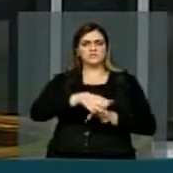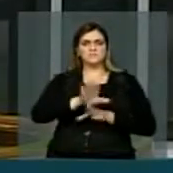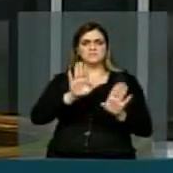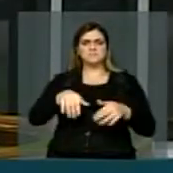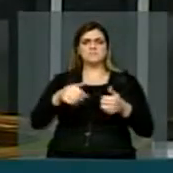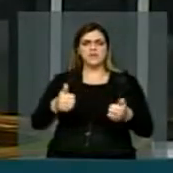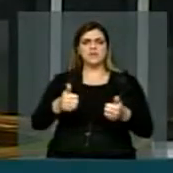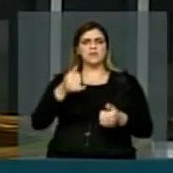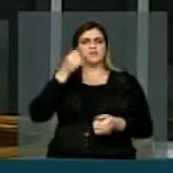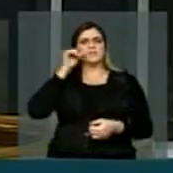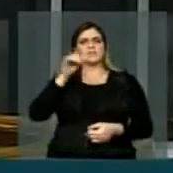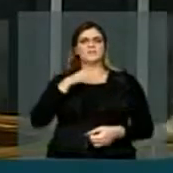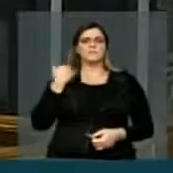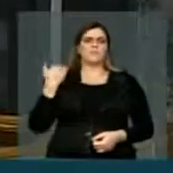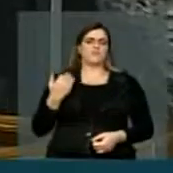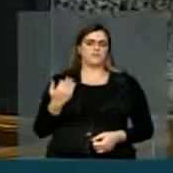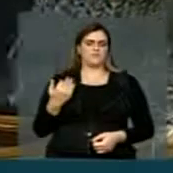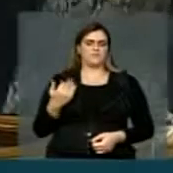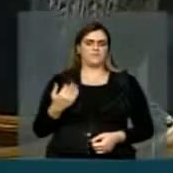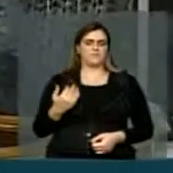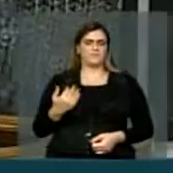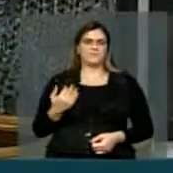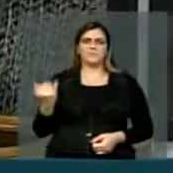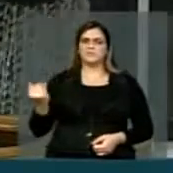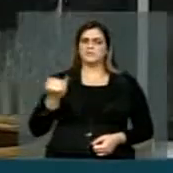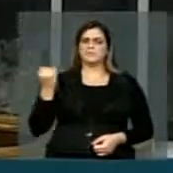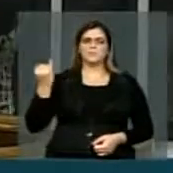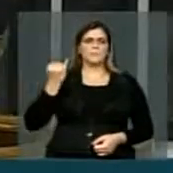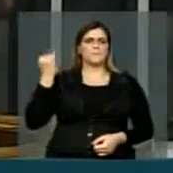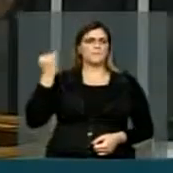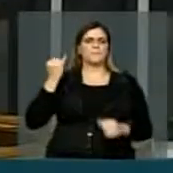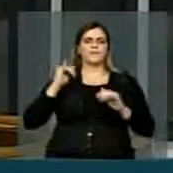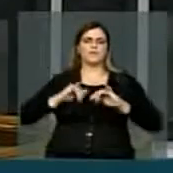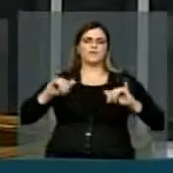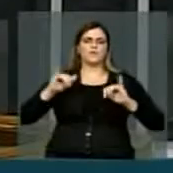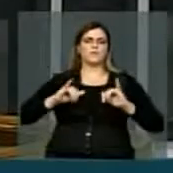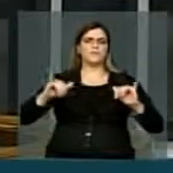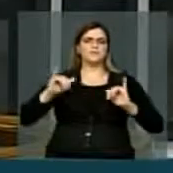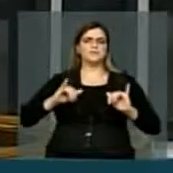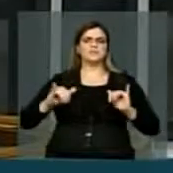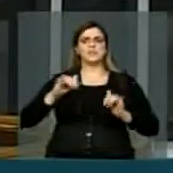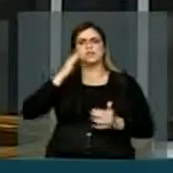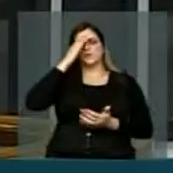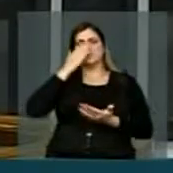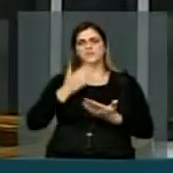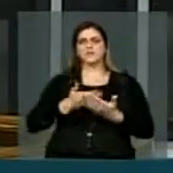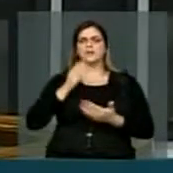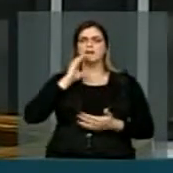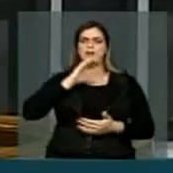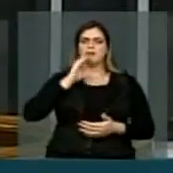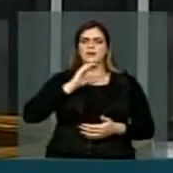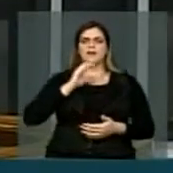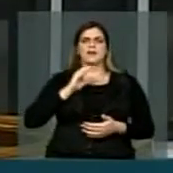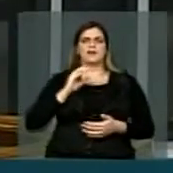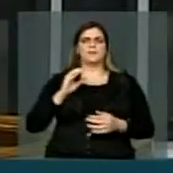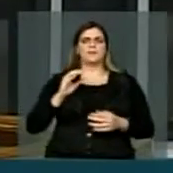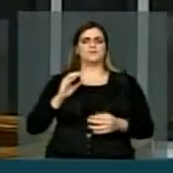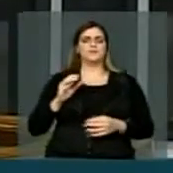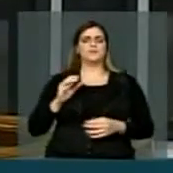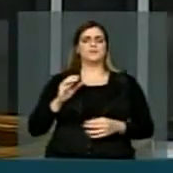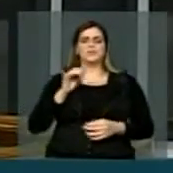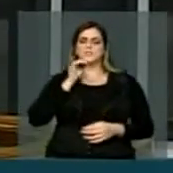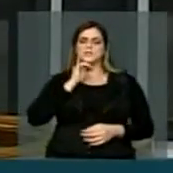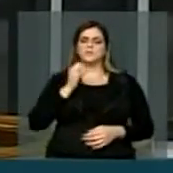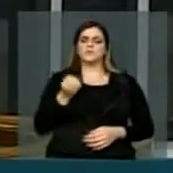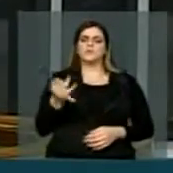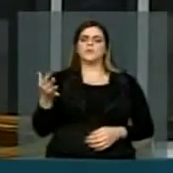morbidade grávida. É imprescindível termos informações confiáveis e ágeis dos óbitos maternos